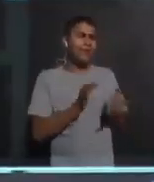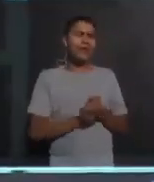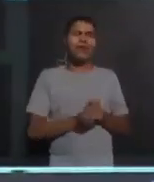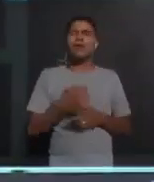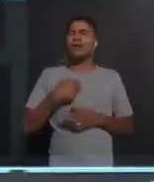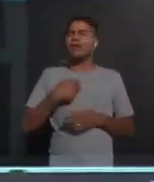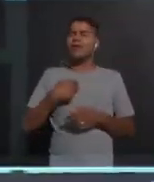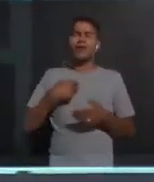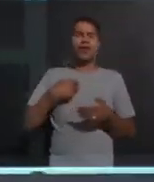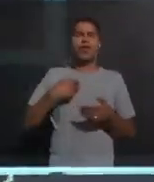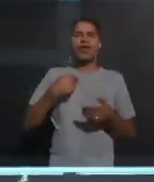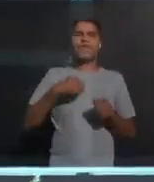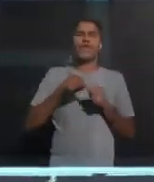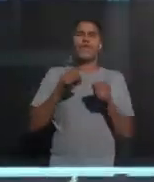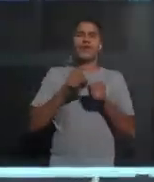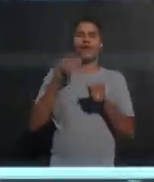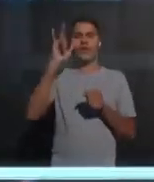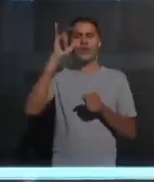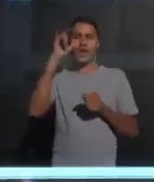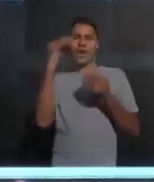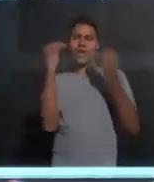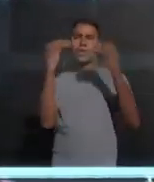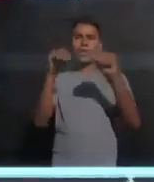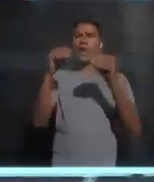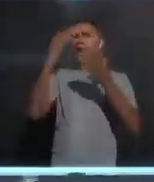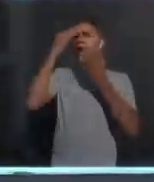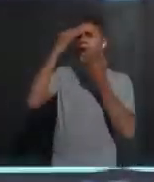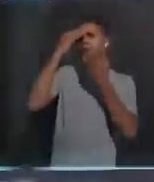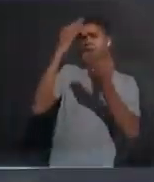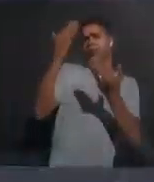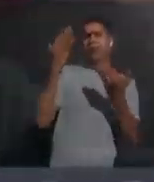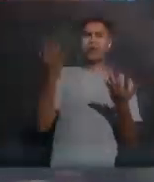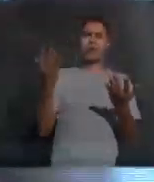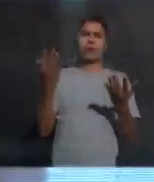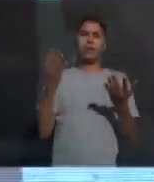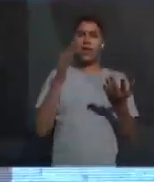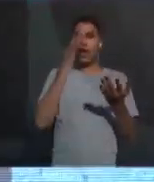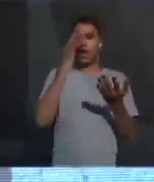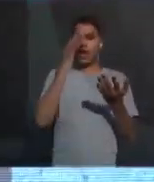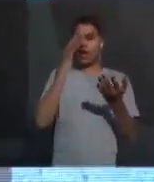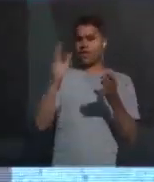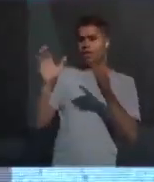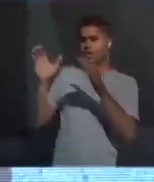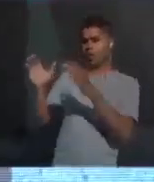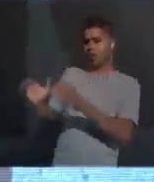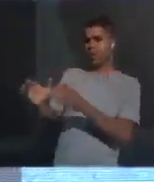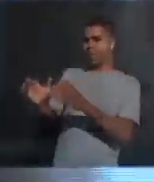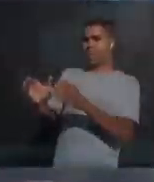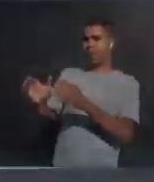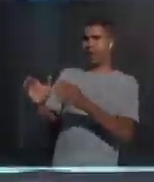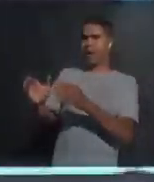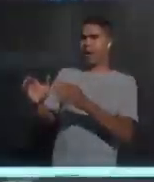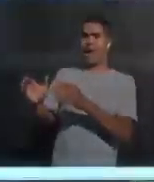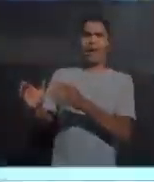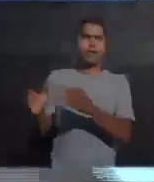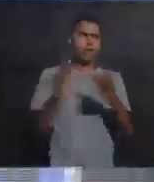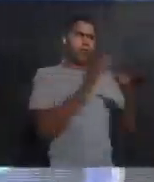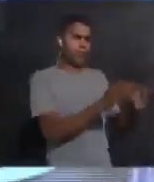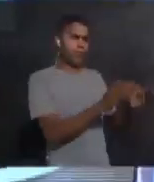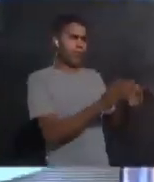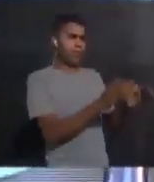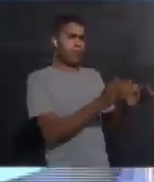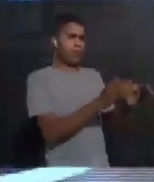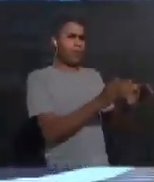agradecendo eu cantei pulei capuz à flor da minha casa eu não fiquei satisfeita levar o outro